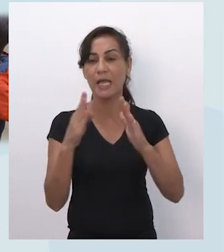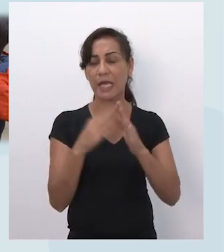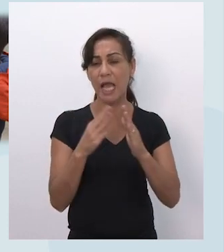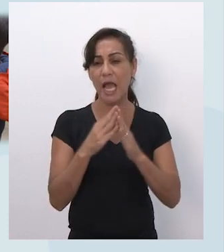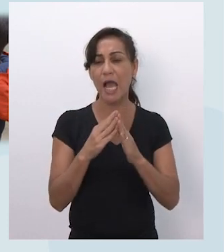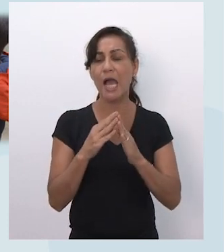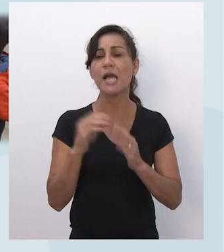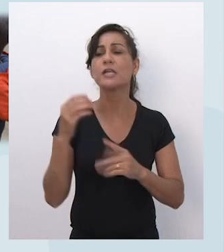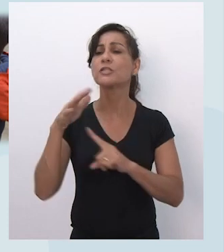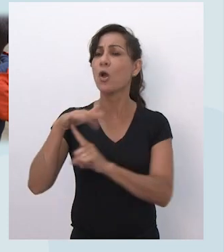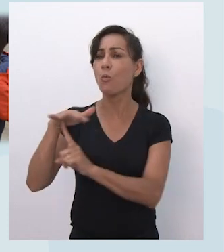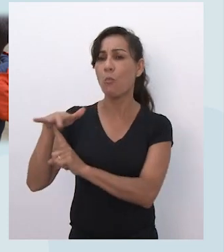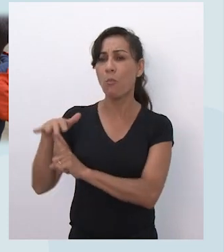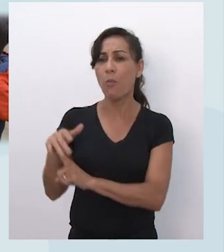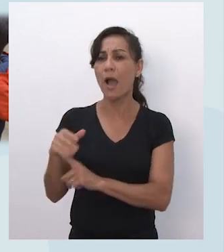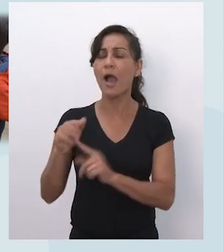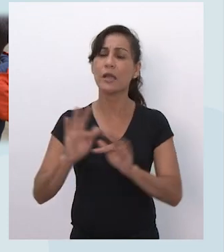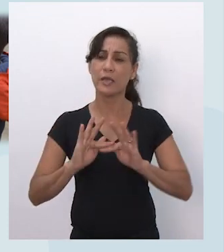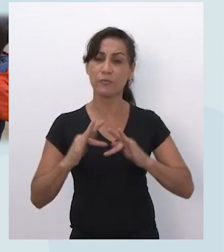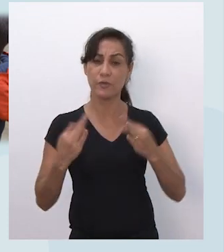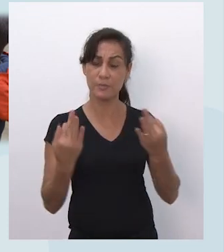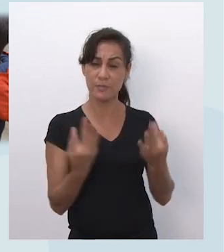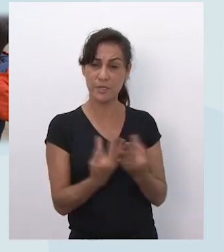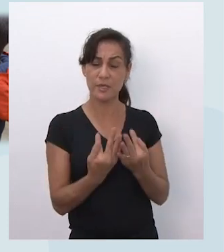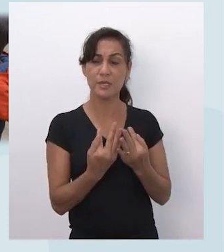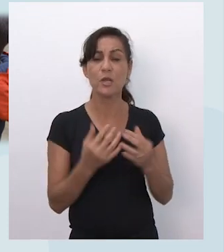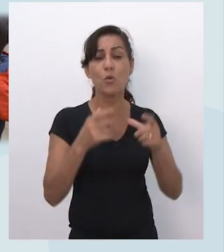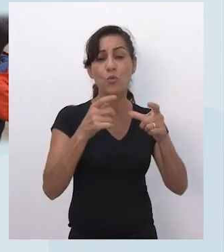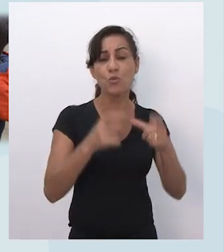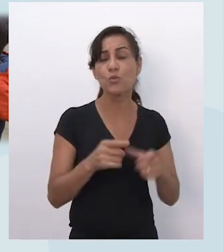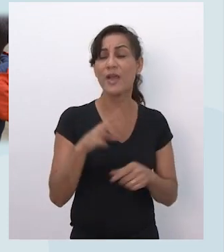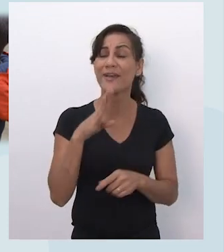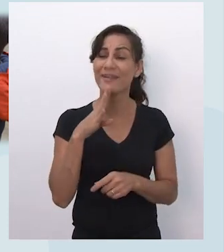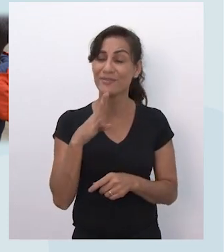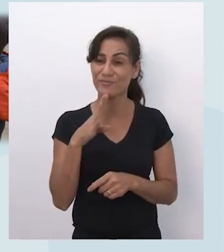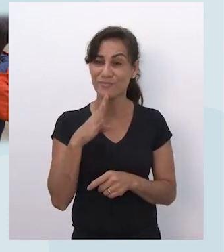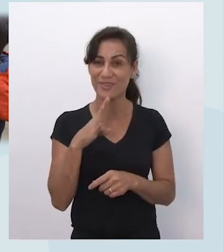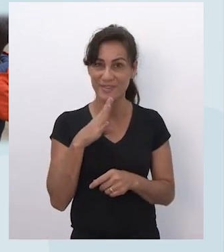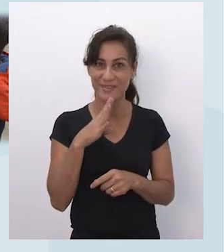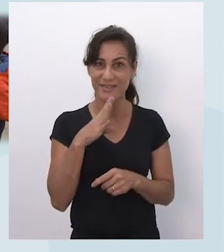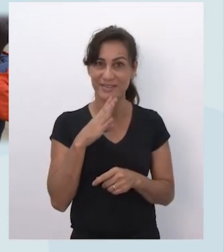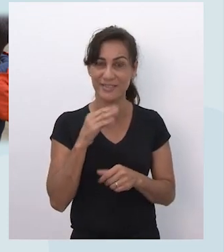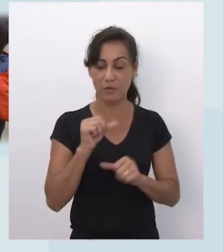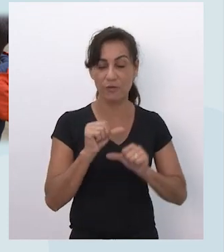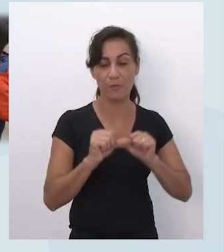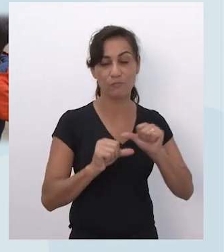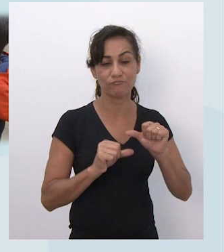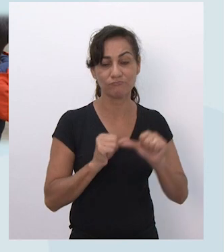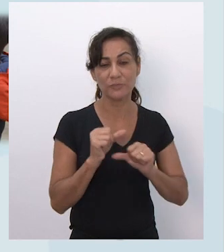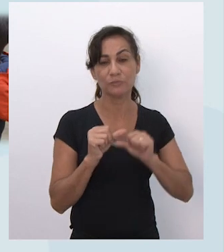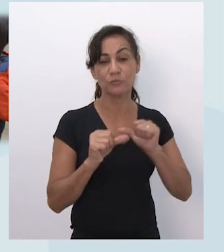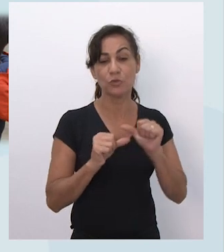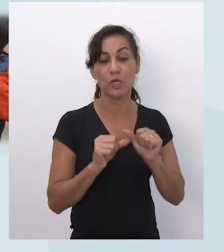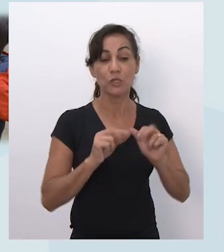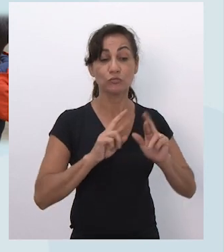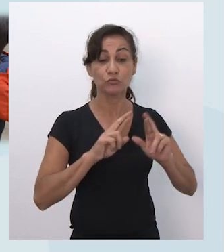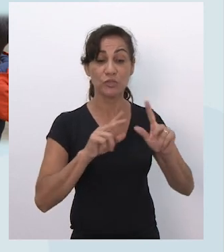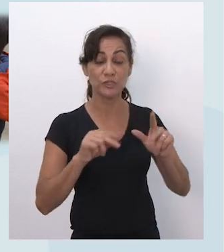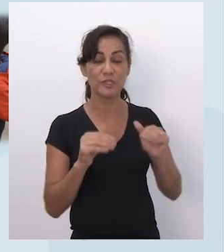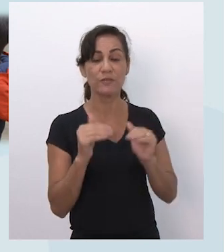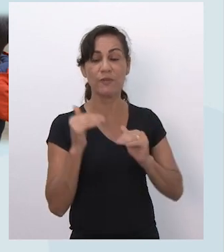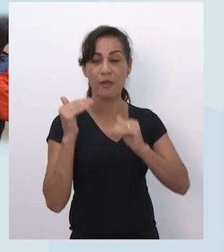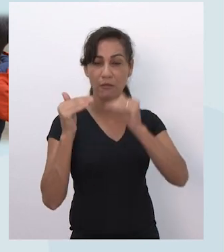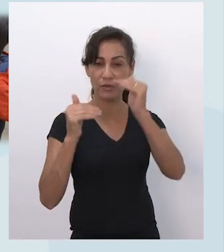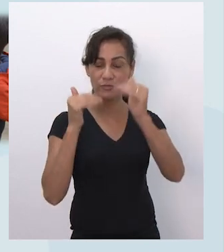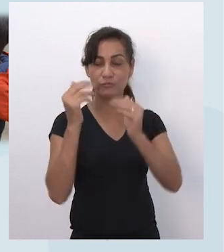a família, né? O lugar que ela conhece. Então, ela já começa aí a modificar aí os seus desenhos,